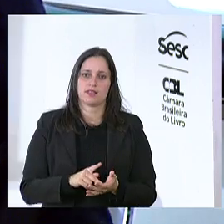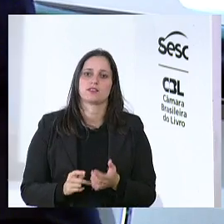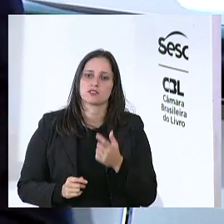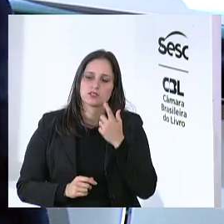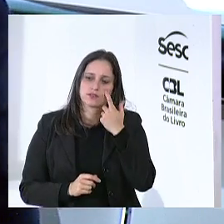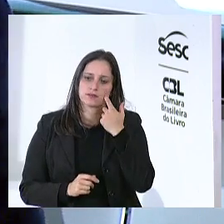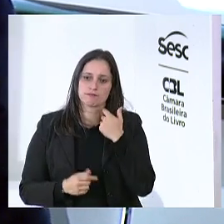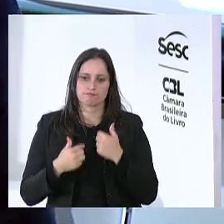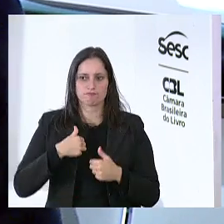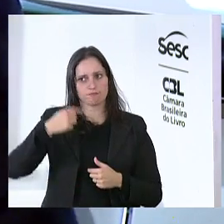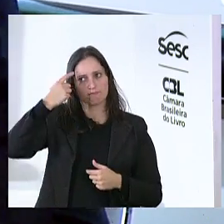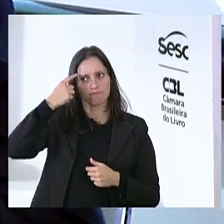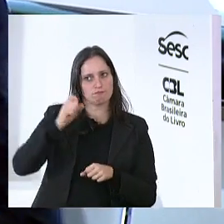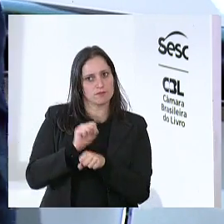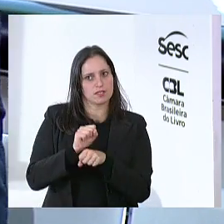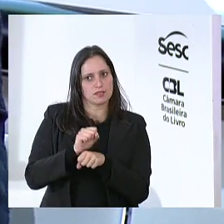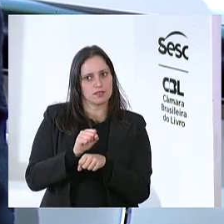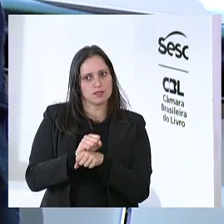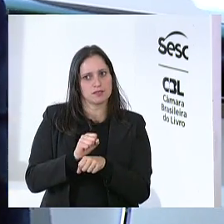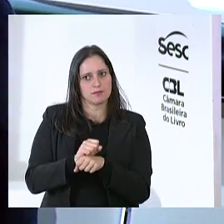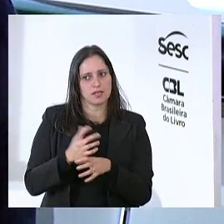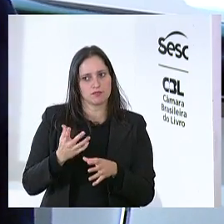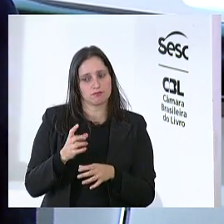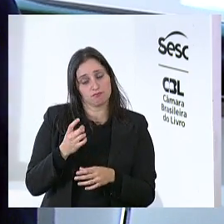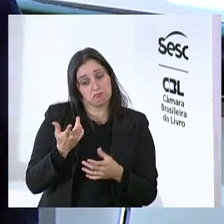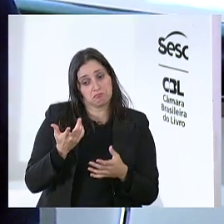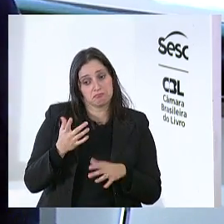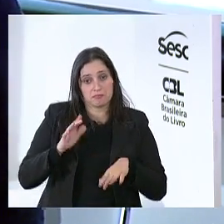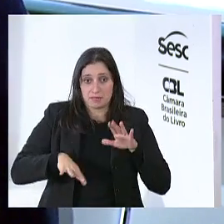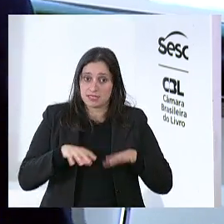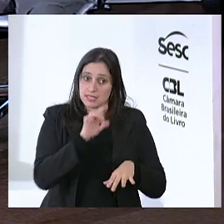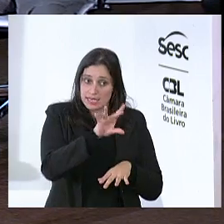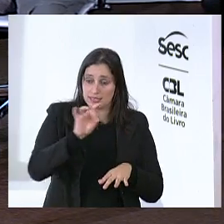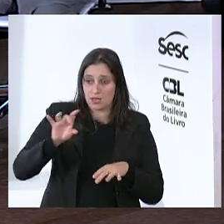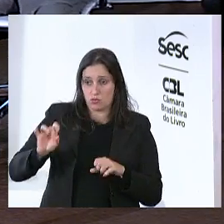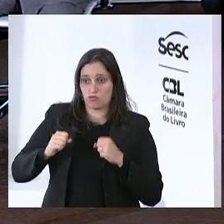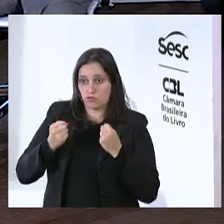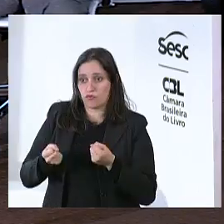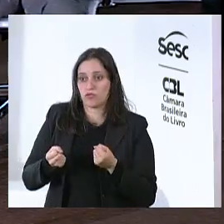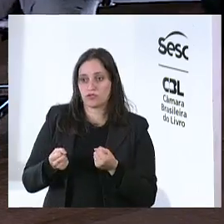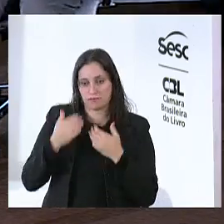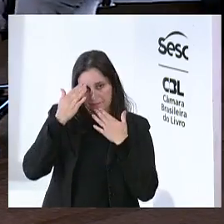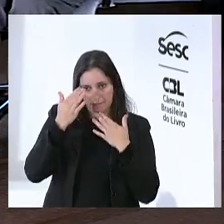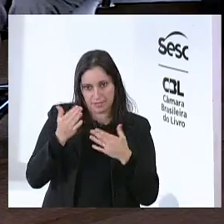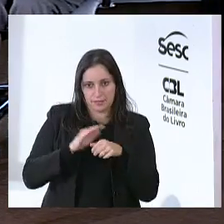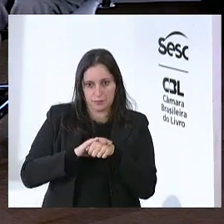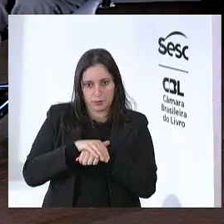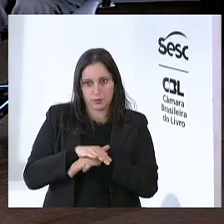Eu espero que a gente use. E vai depender da nossa ação, né? Obrigado, gente. Boa noite.